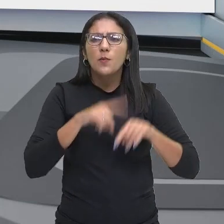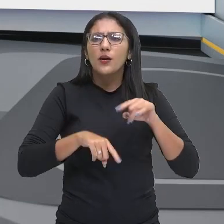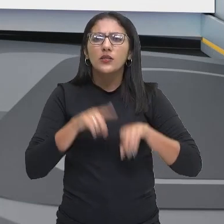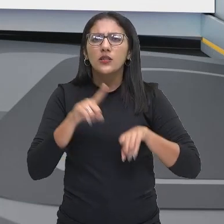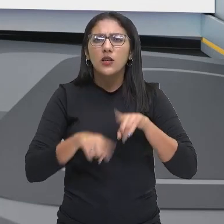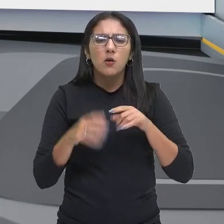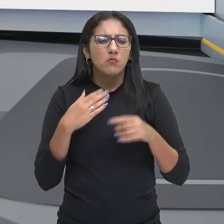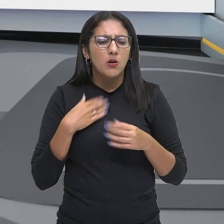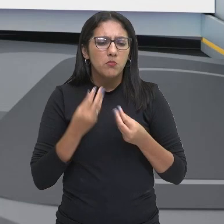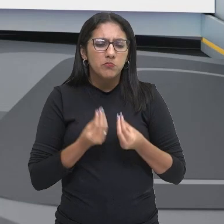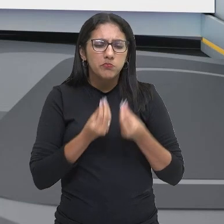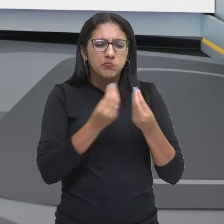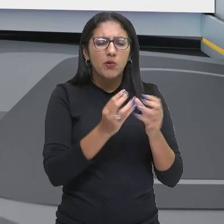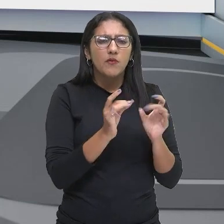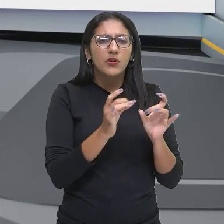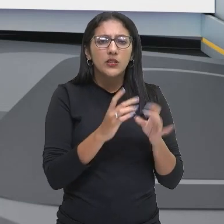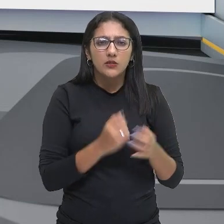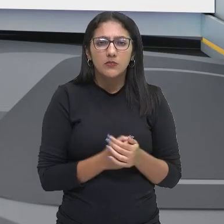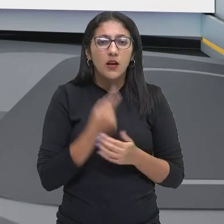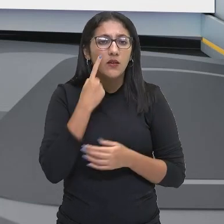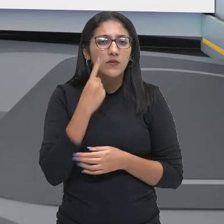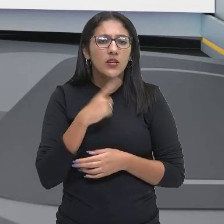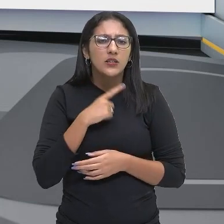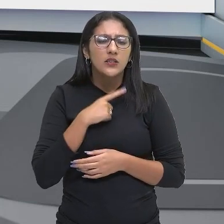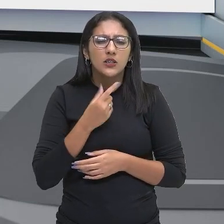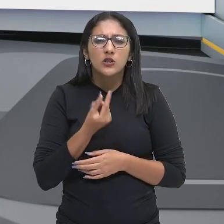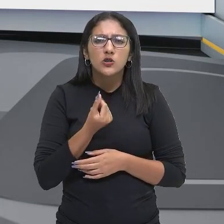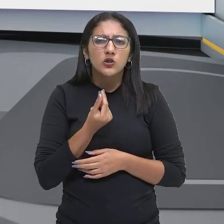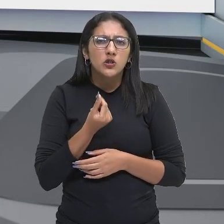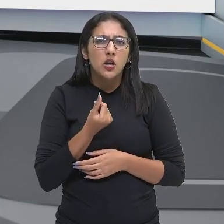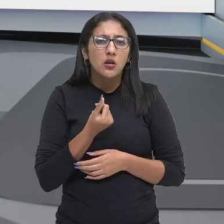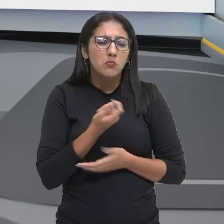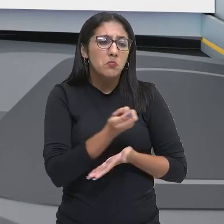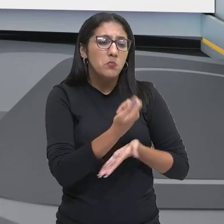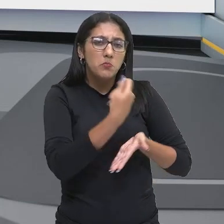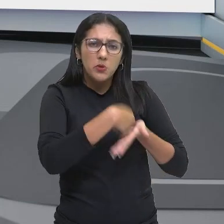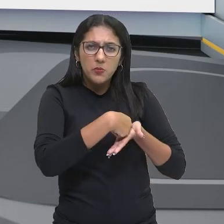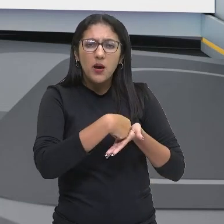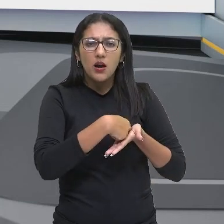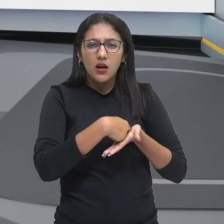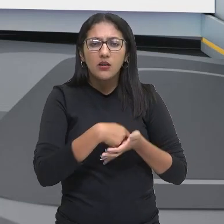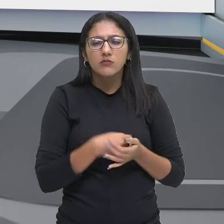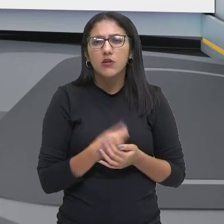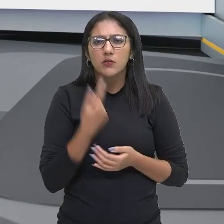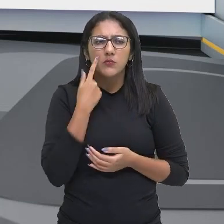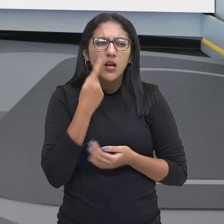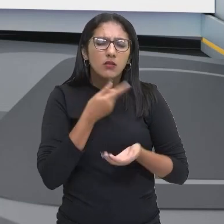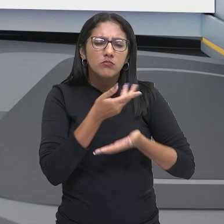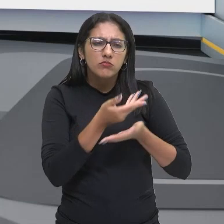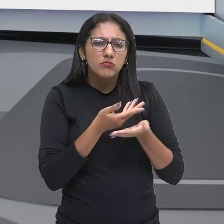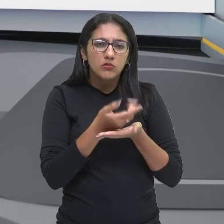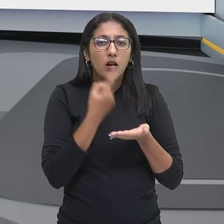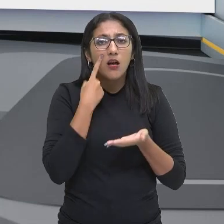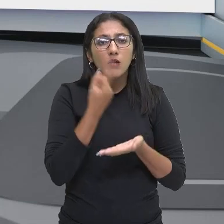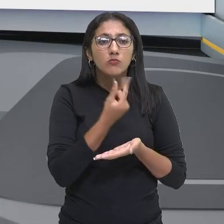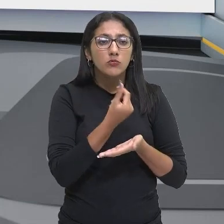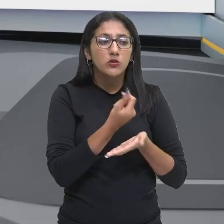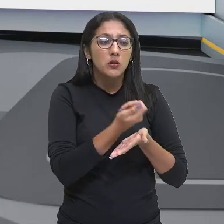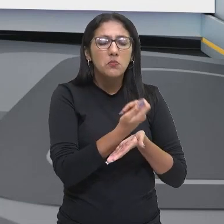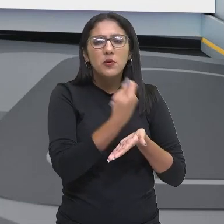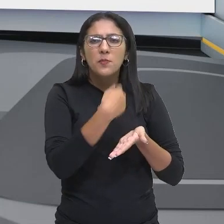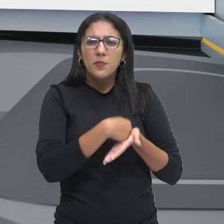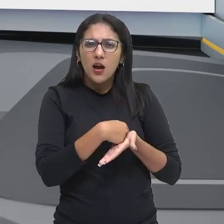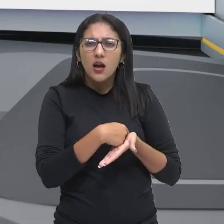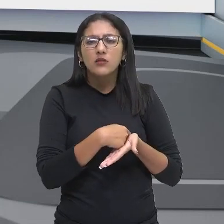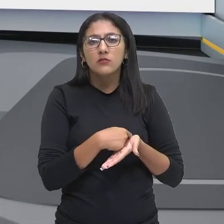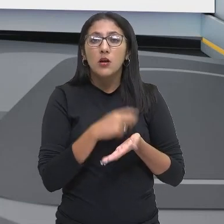E você pode oferecer por meio de dinheiro também, né? Você pode negociar com ele, olha, você me dá tantos reais e